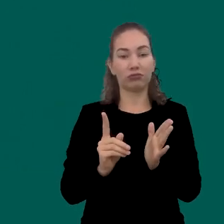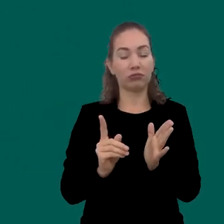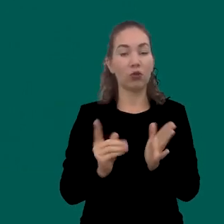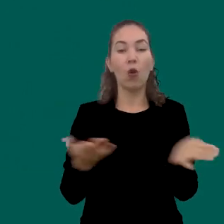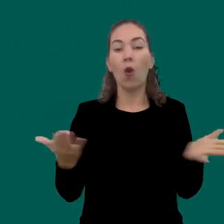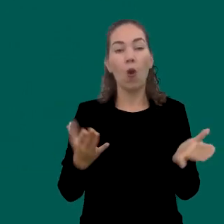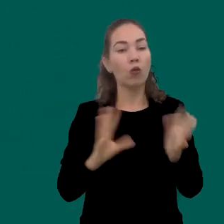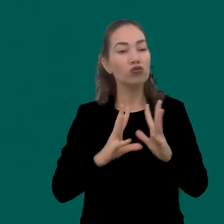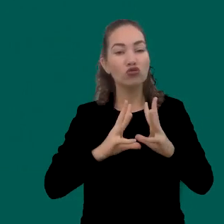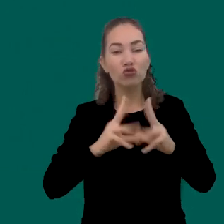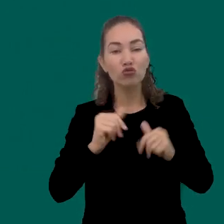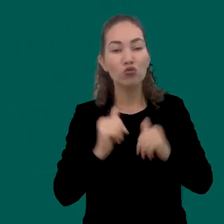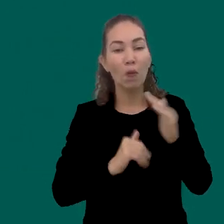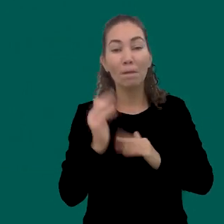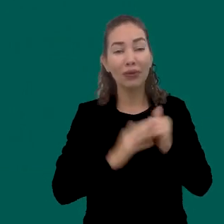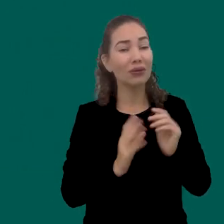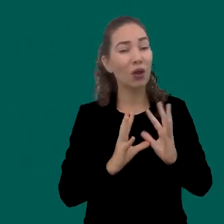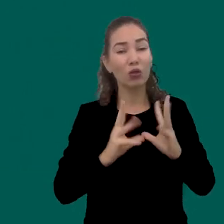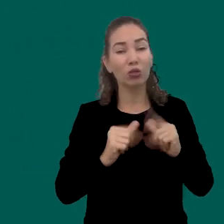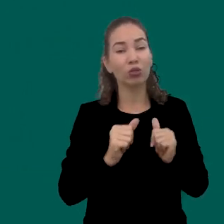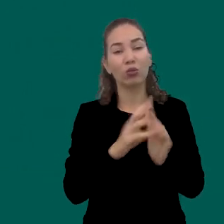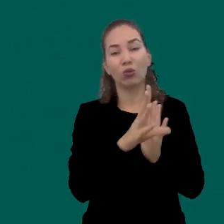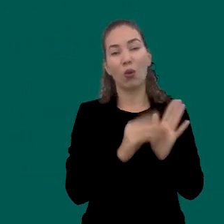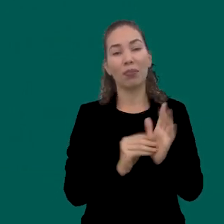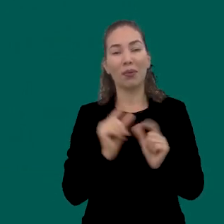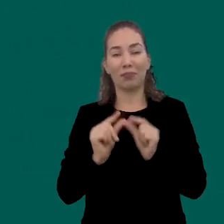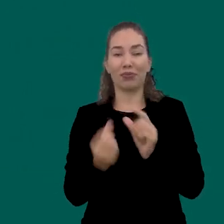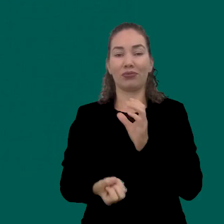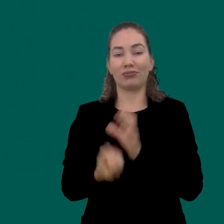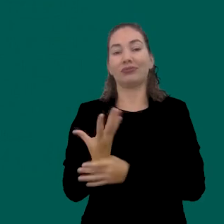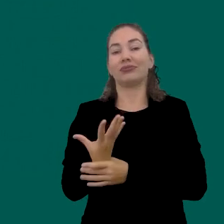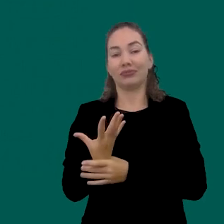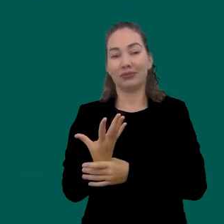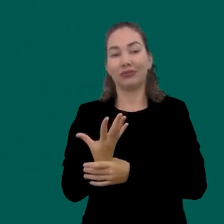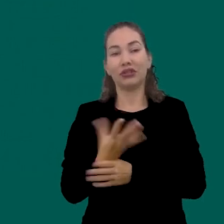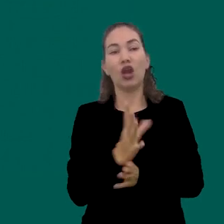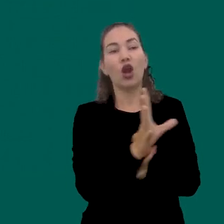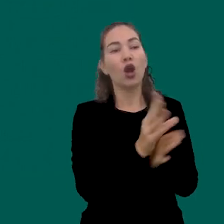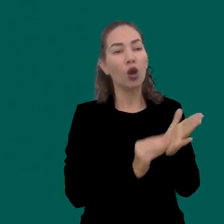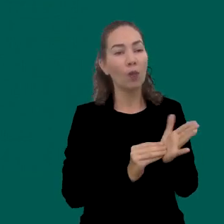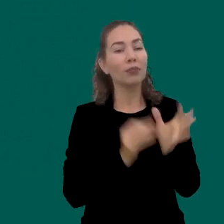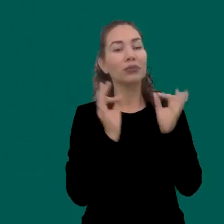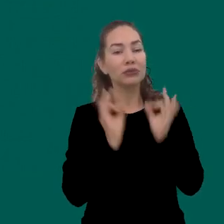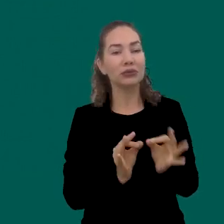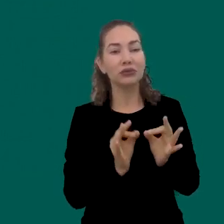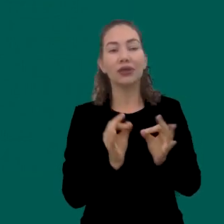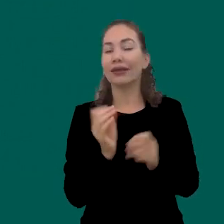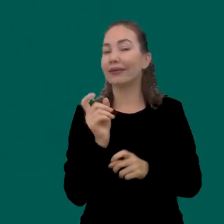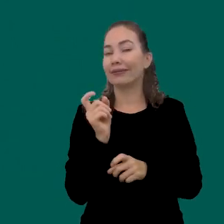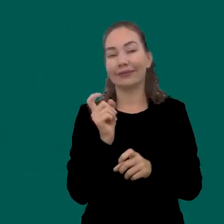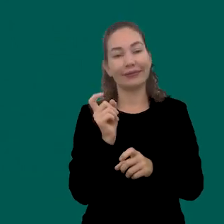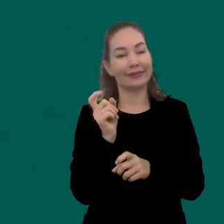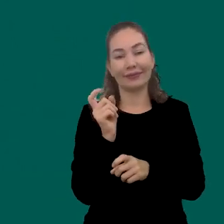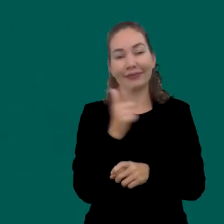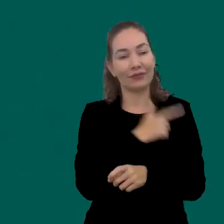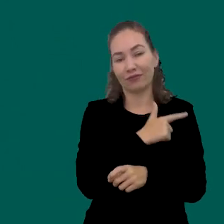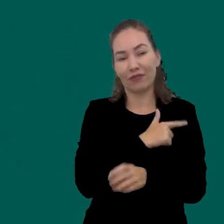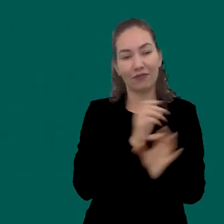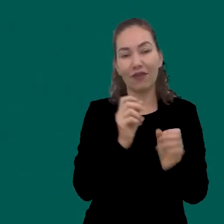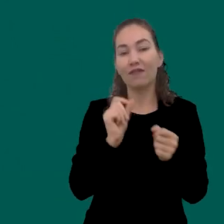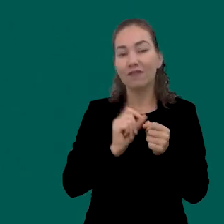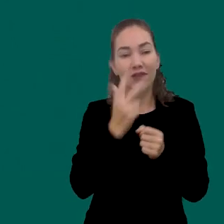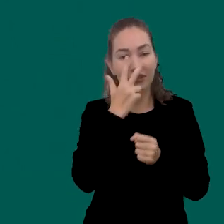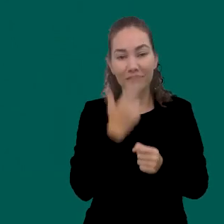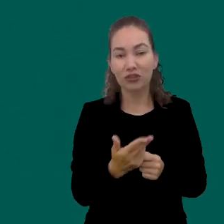se copia, vamos dizer assim. É difícil quem cria. Copia quem está dando certo, não é feio, faz